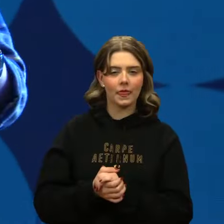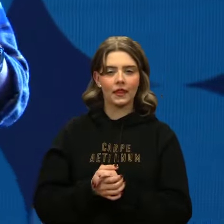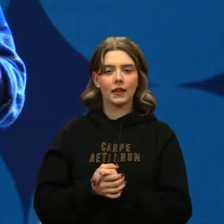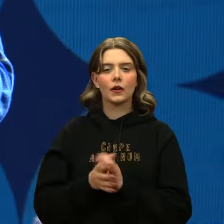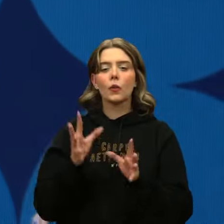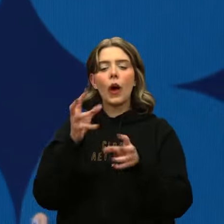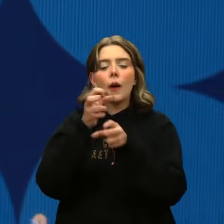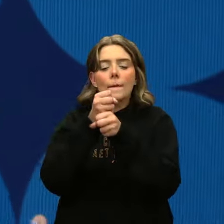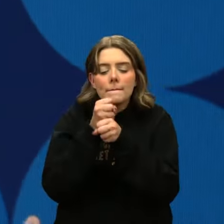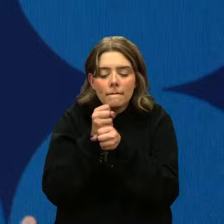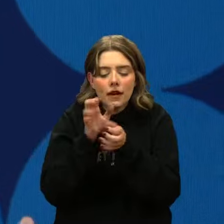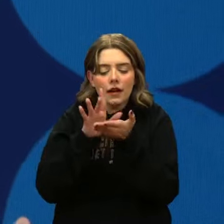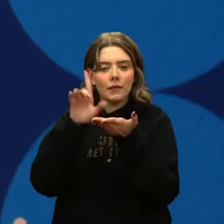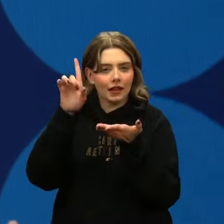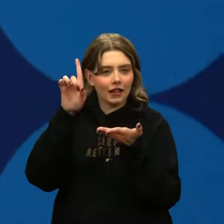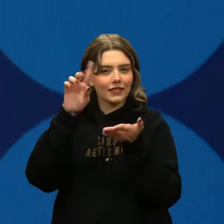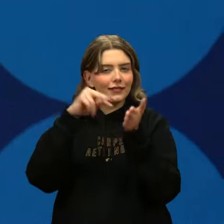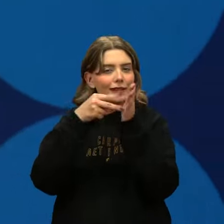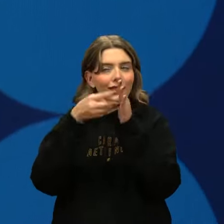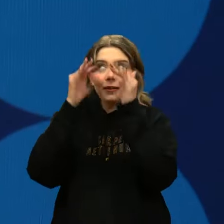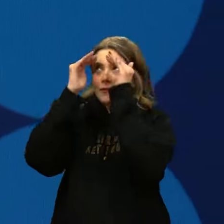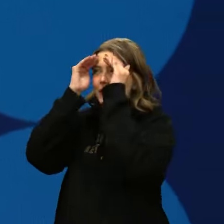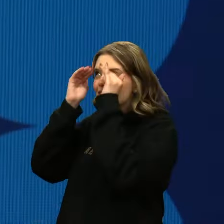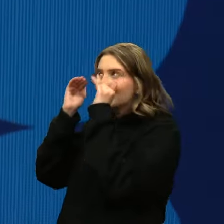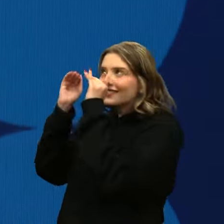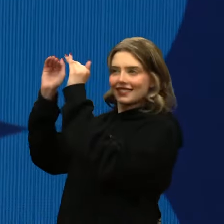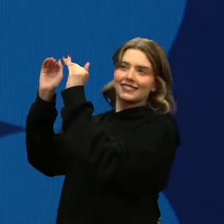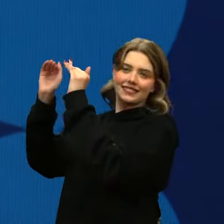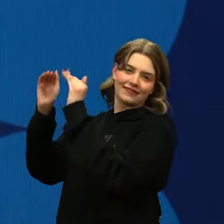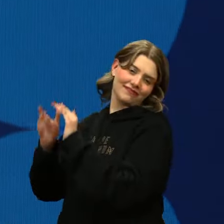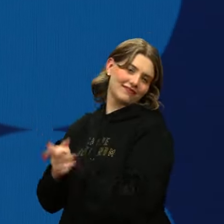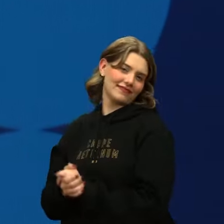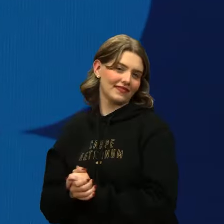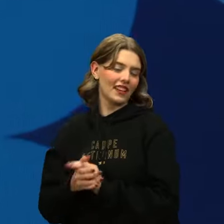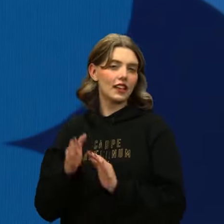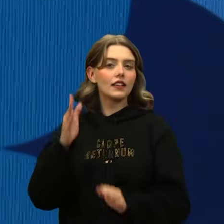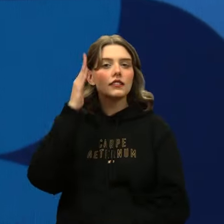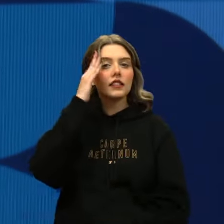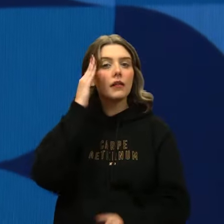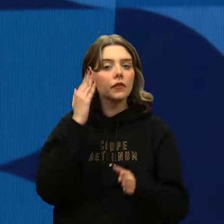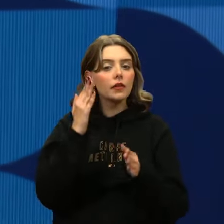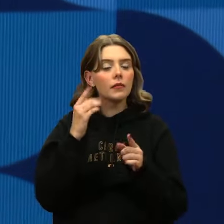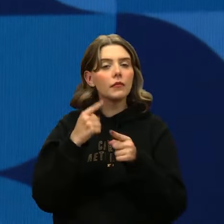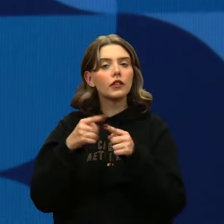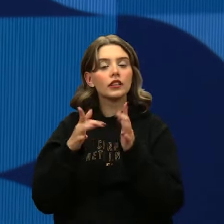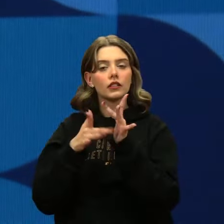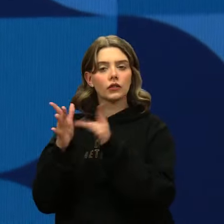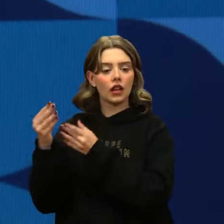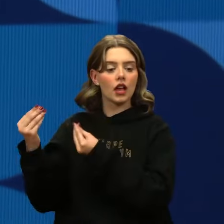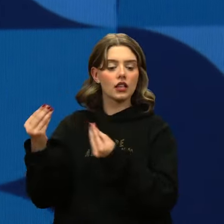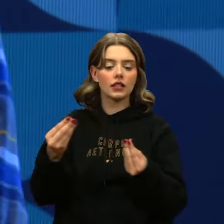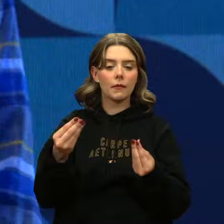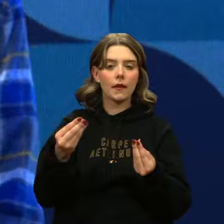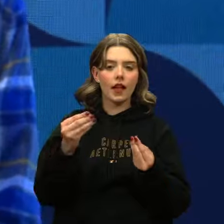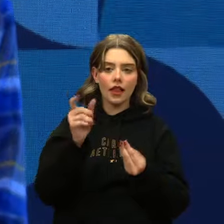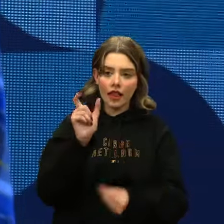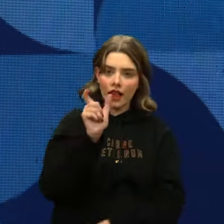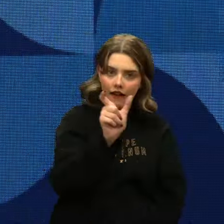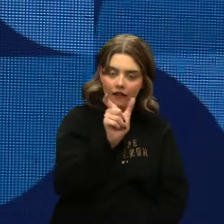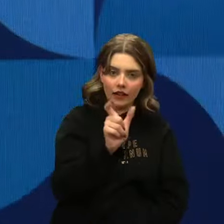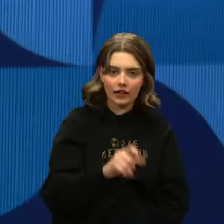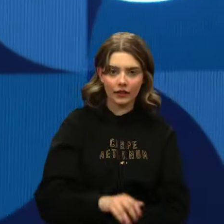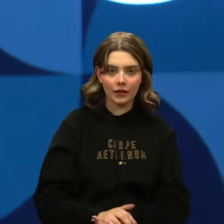palavra, significa obediência. Sabe por que Jesus estava dando essa palavra de esperança para eles? Porque Jesus viu o